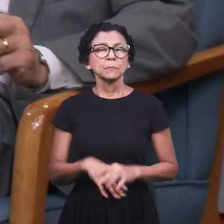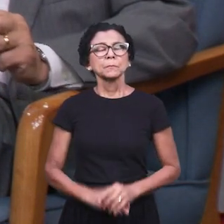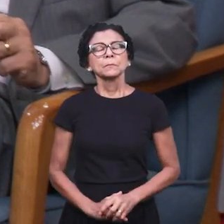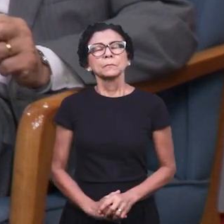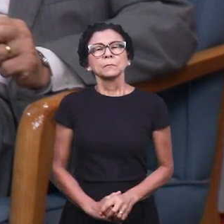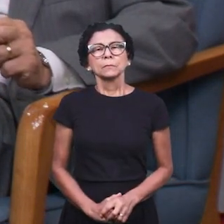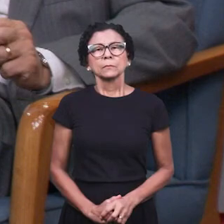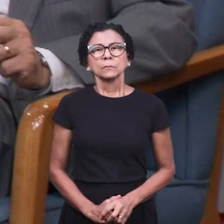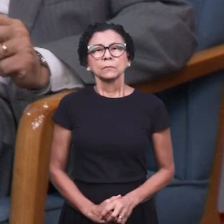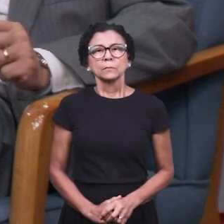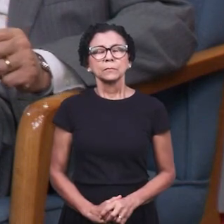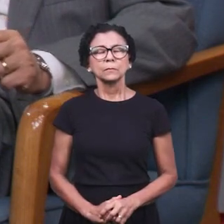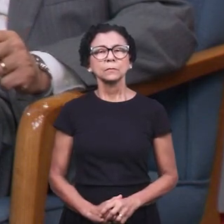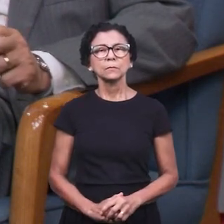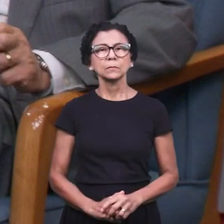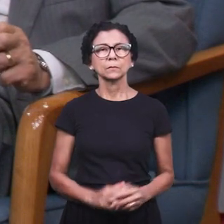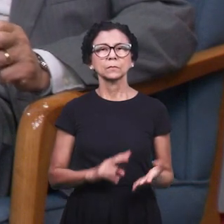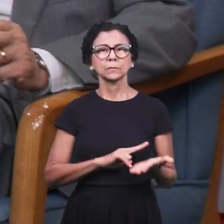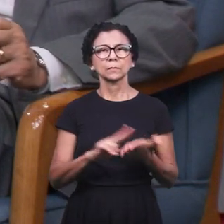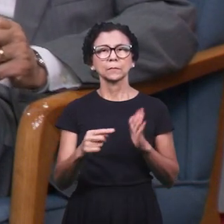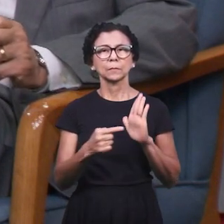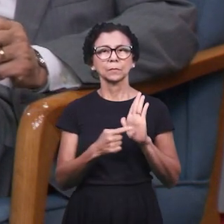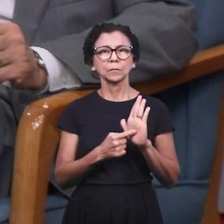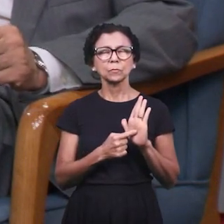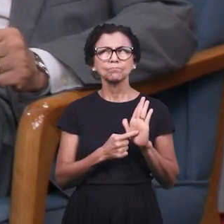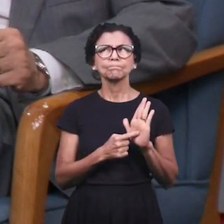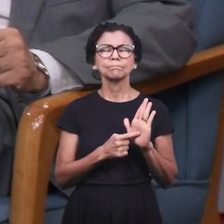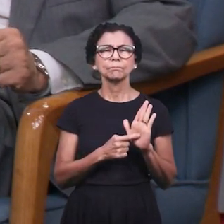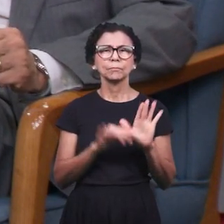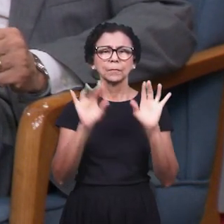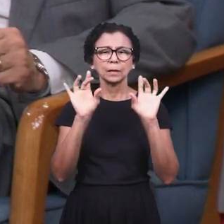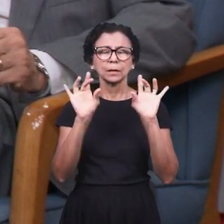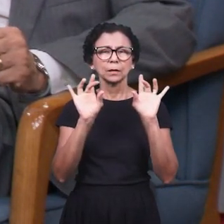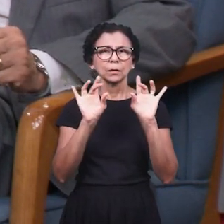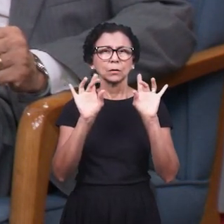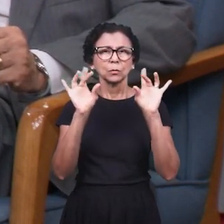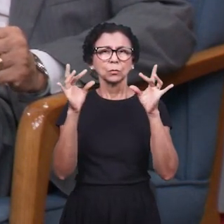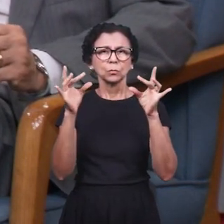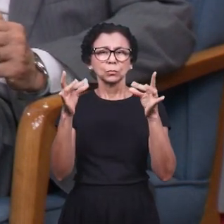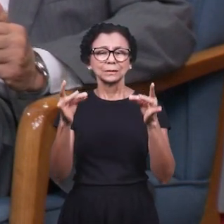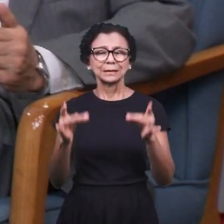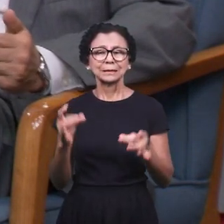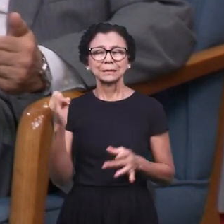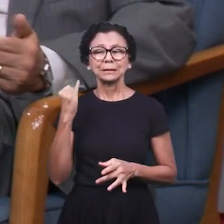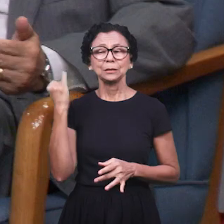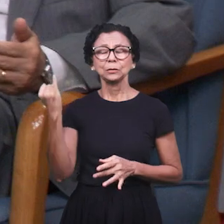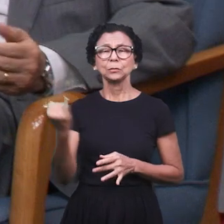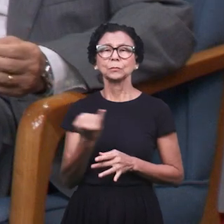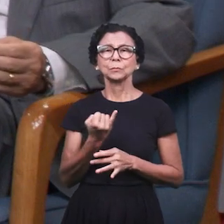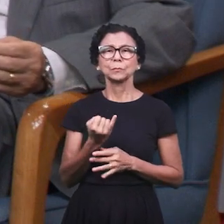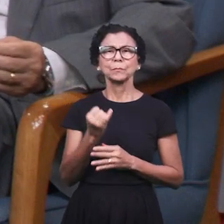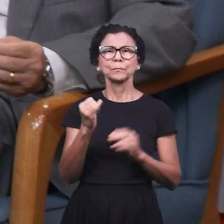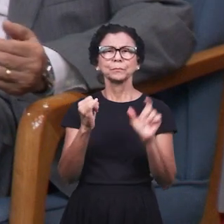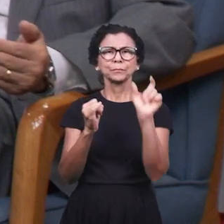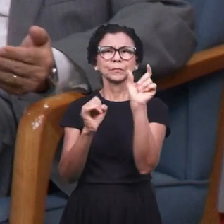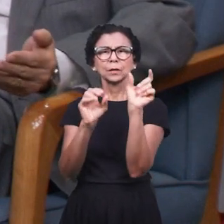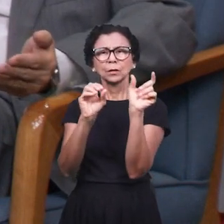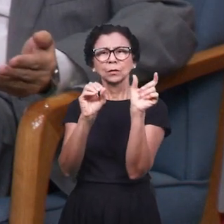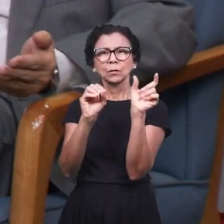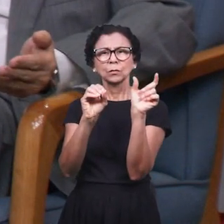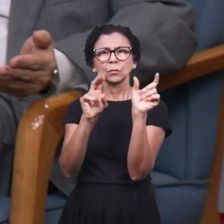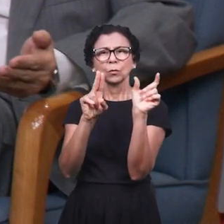Ele coloca aqui uma coisa importante para a igreja: entrar com ousadia. O que